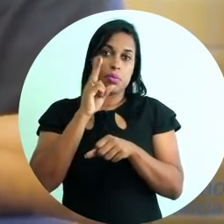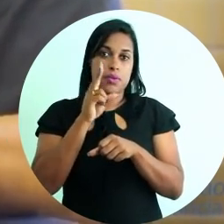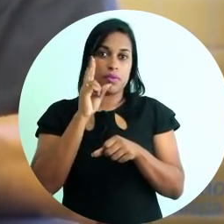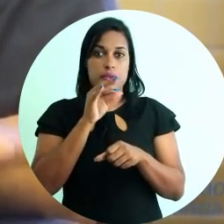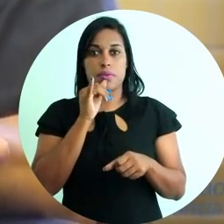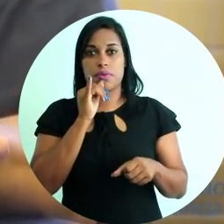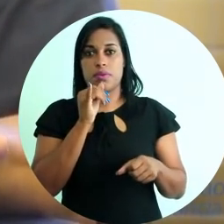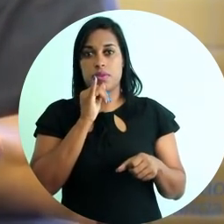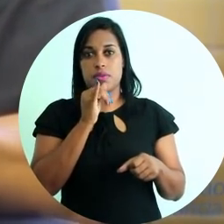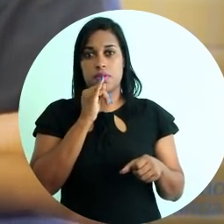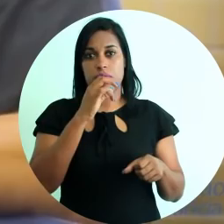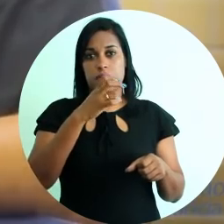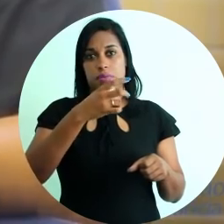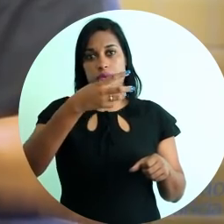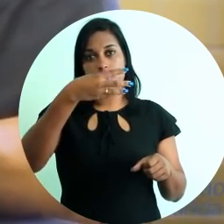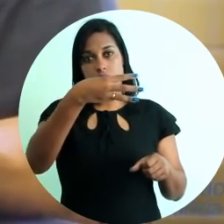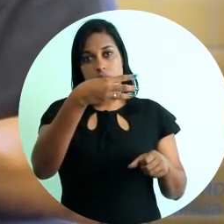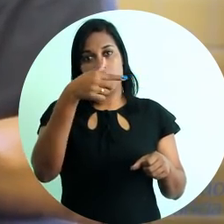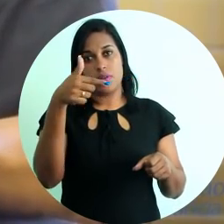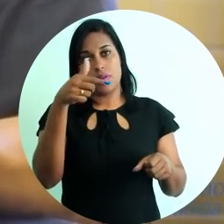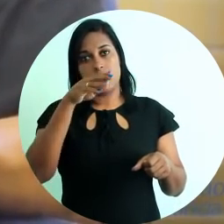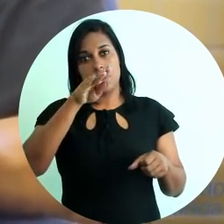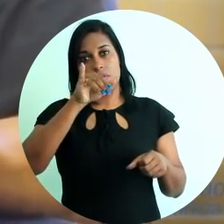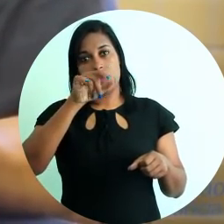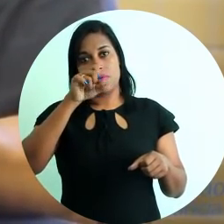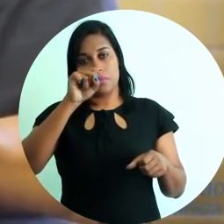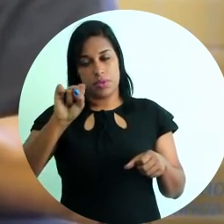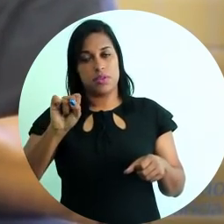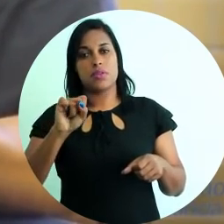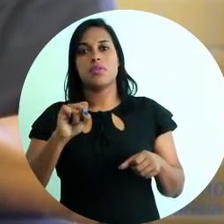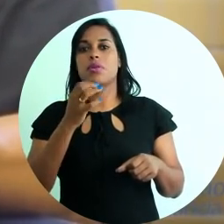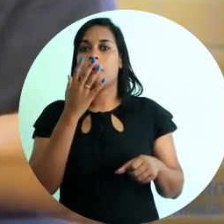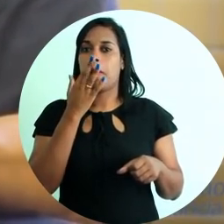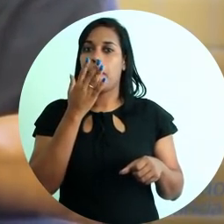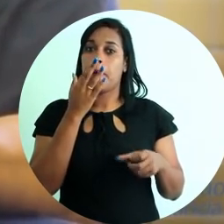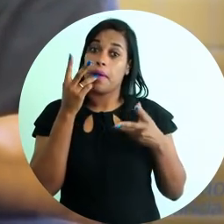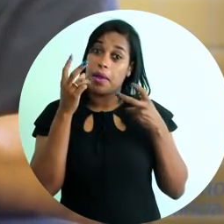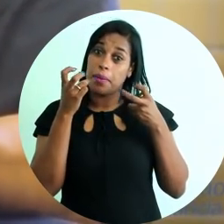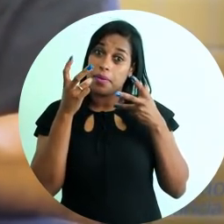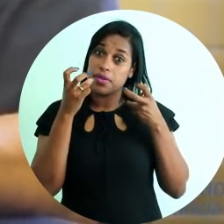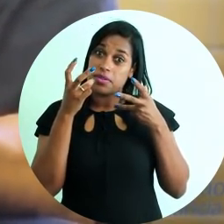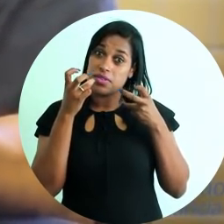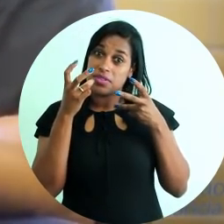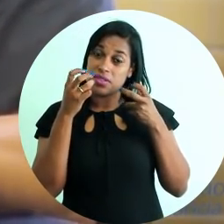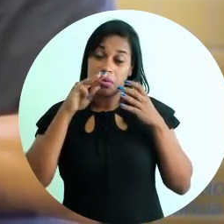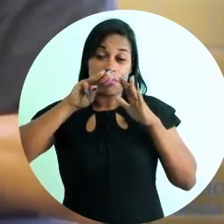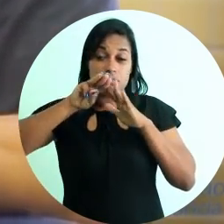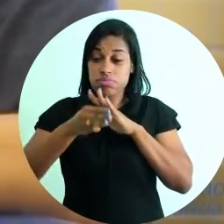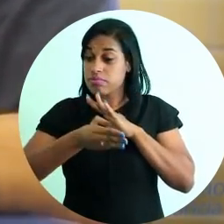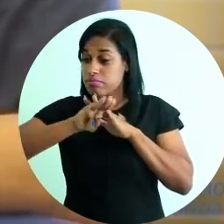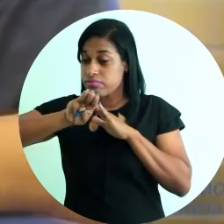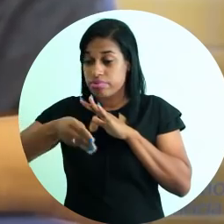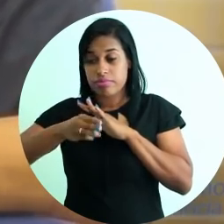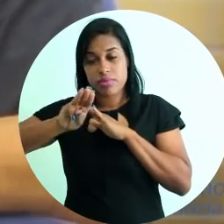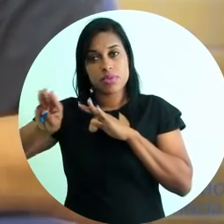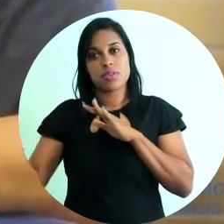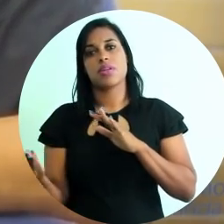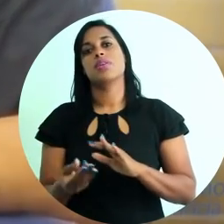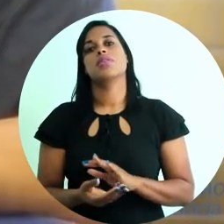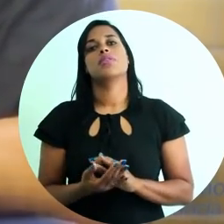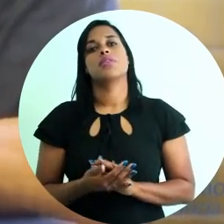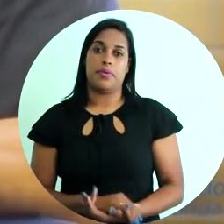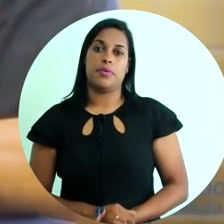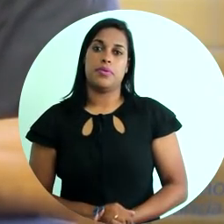por exemplo, 32 bits de cor, quanto é possível exibir de cores, você vai perceber que nós vamos estar aí na casa dos milhares, milhões